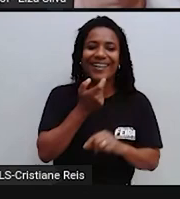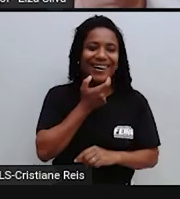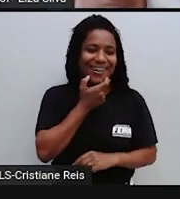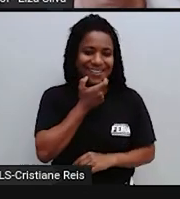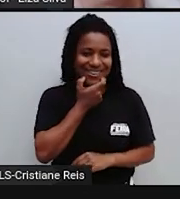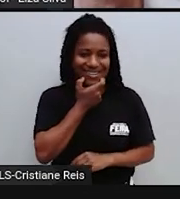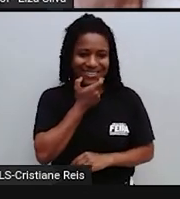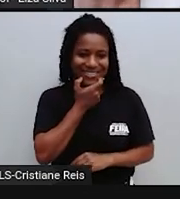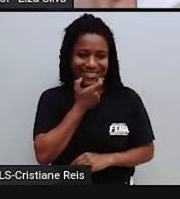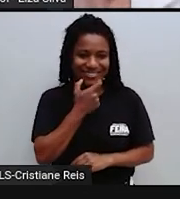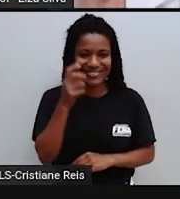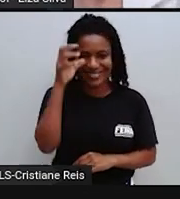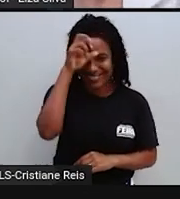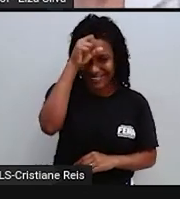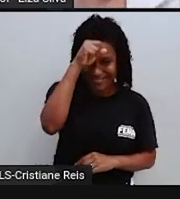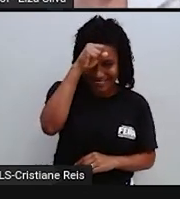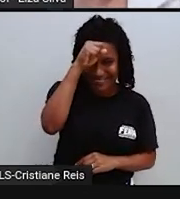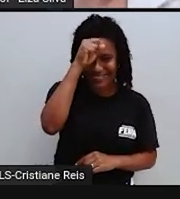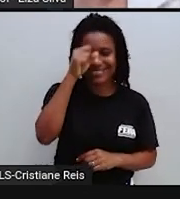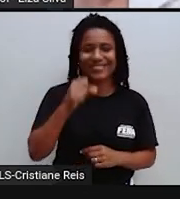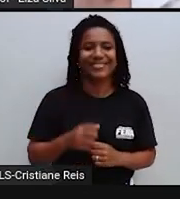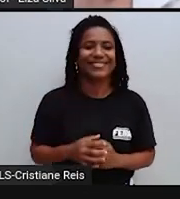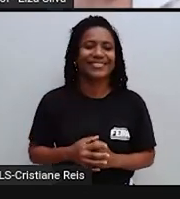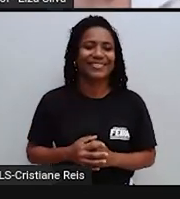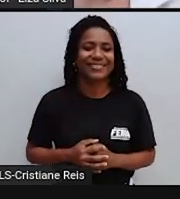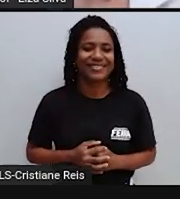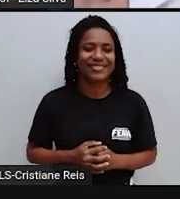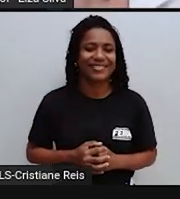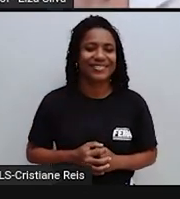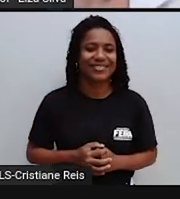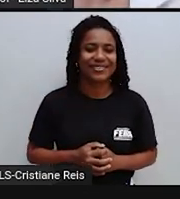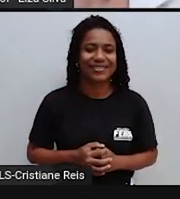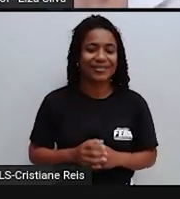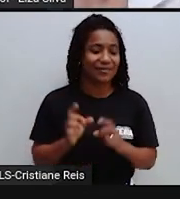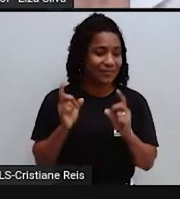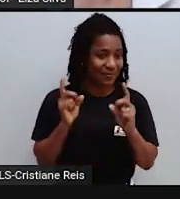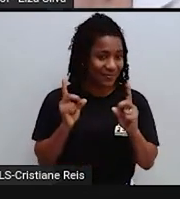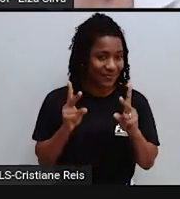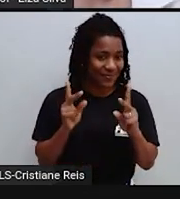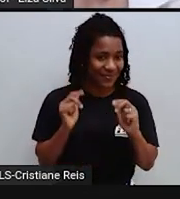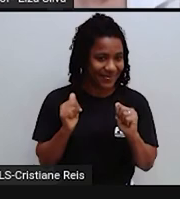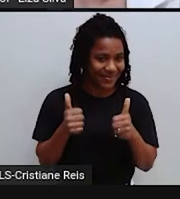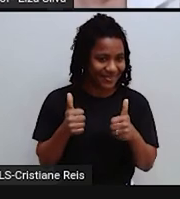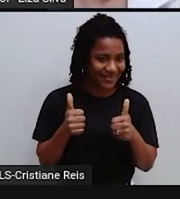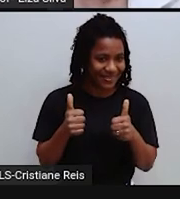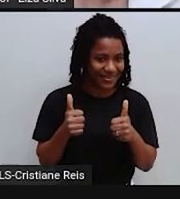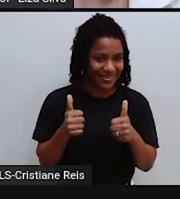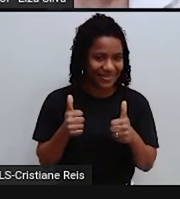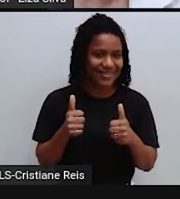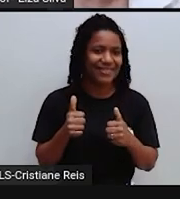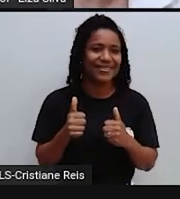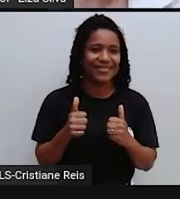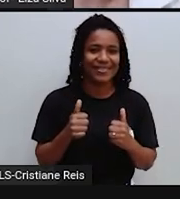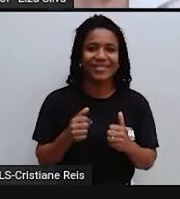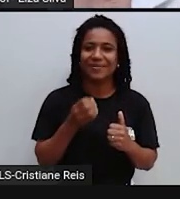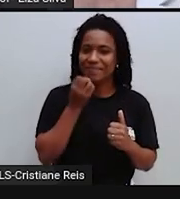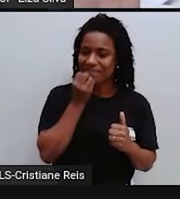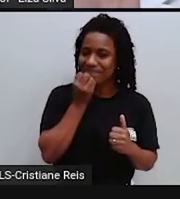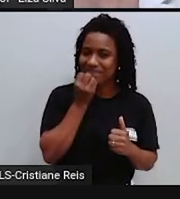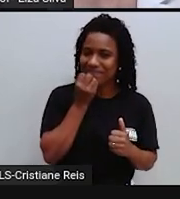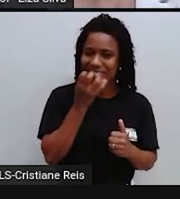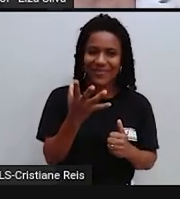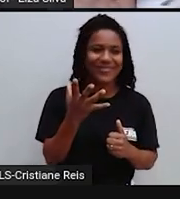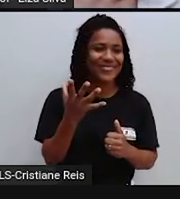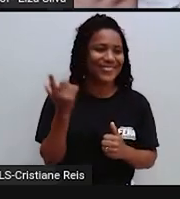English. English. Eu estou aprendendo inglês. Ok, finish. Congratulations for you.